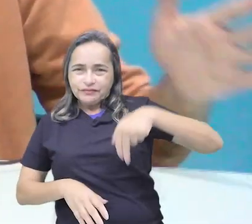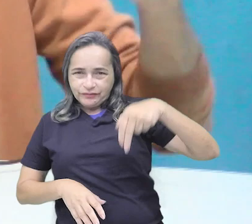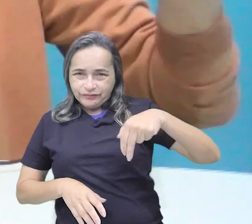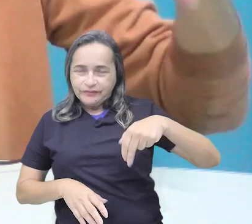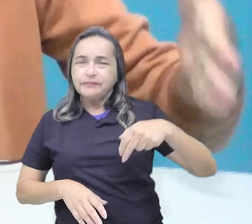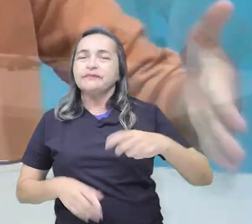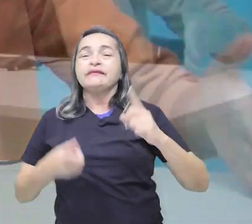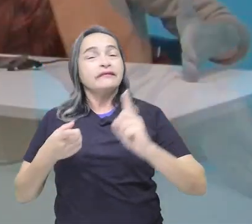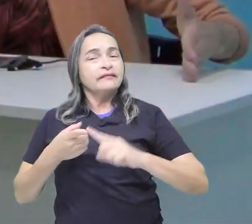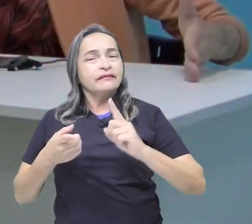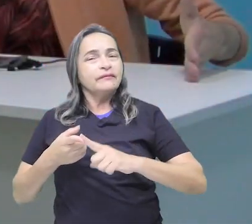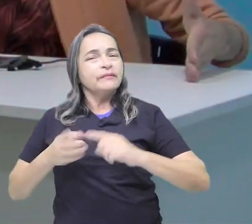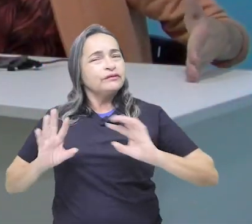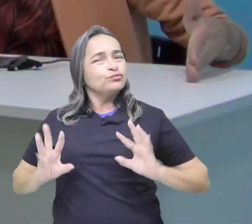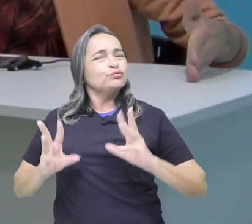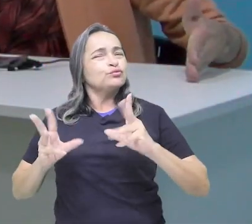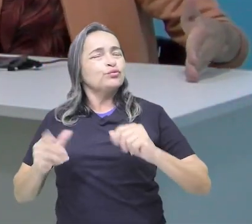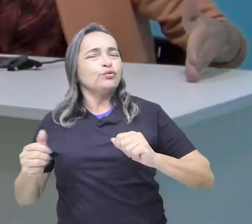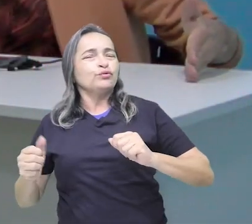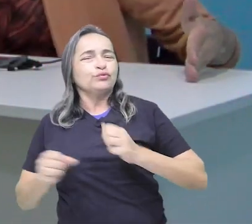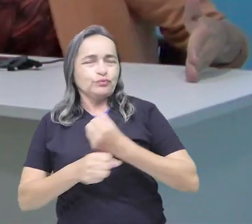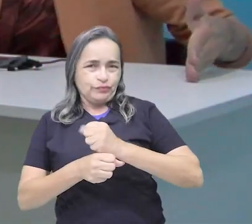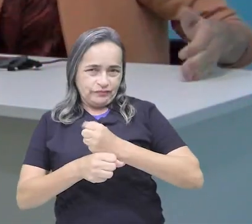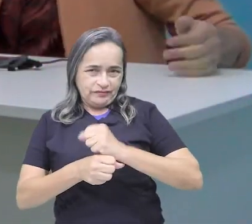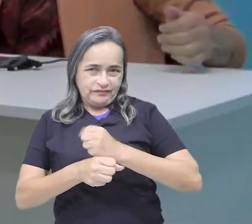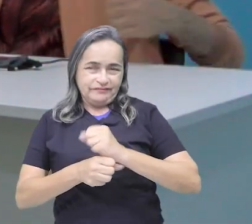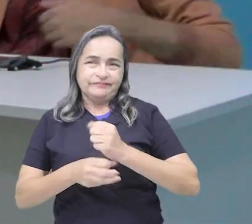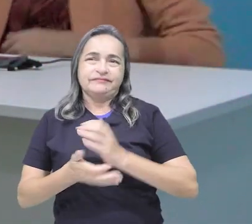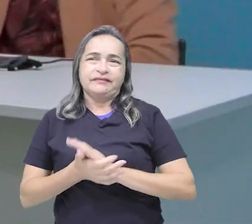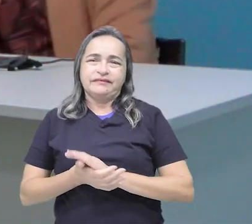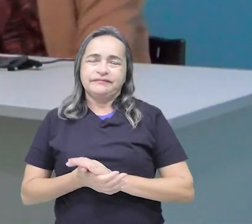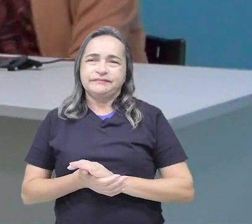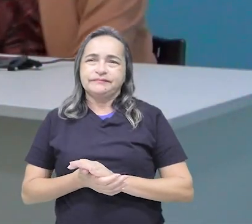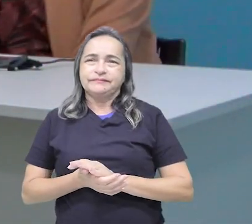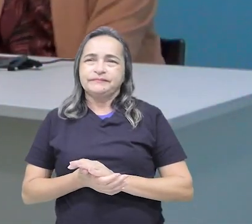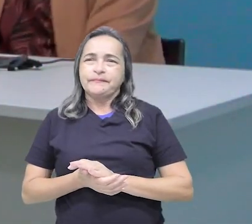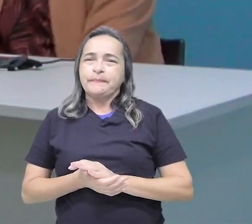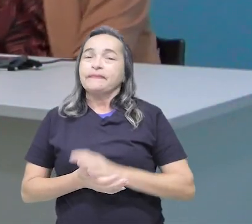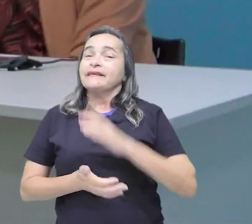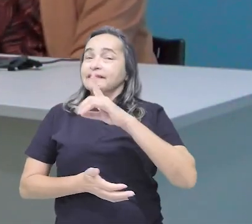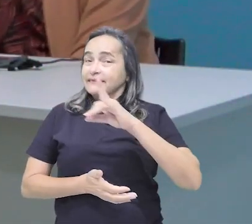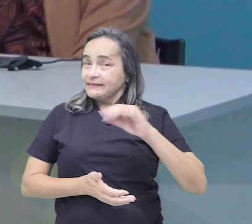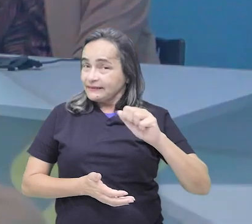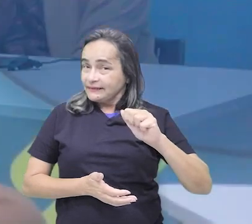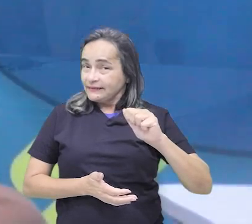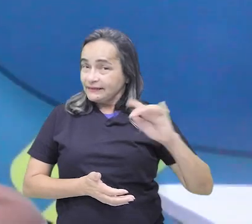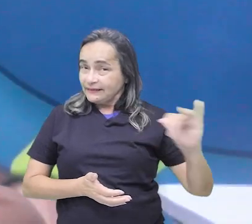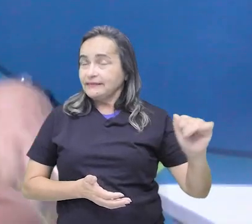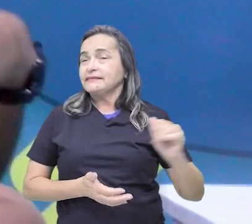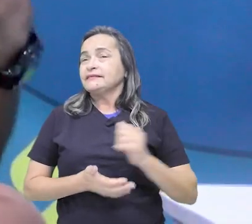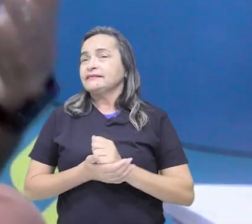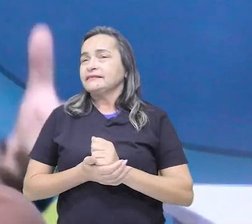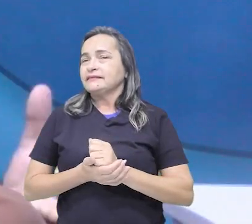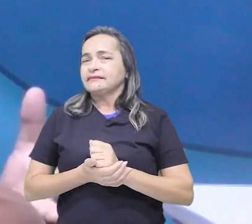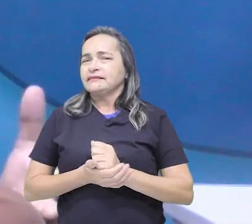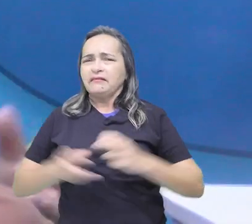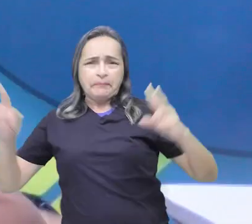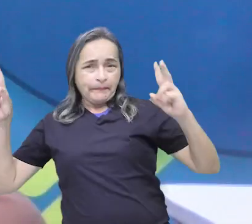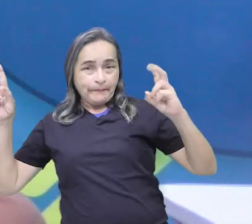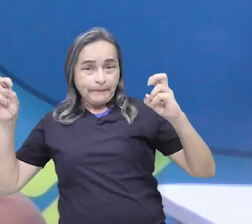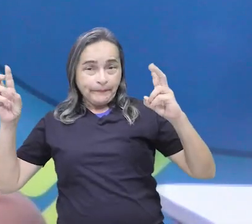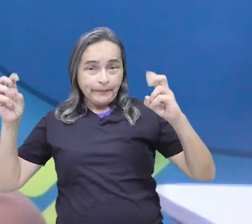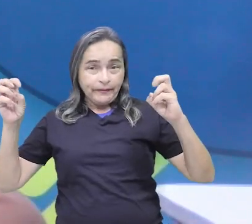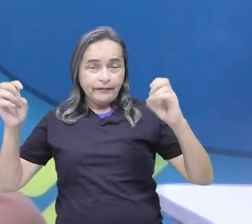Não é só em novembro que é feito o exame de PSA, não, né? Exatamente, de forma alguma. Essa é uma data que nós aproveitamos para fazer uma ênfase maior,